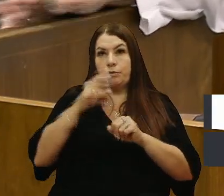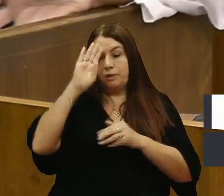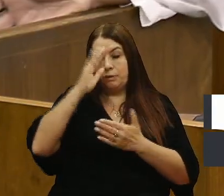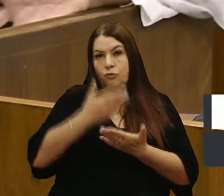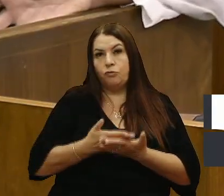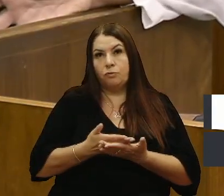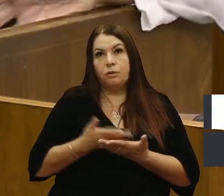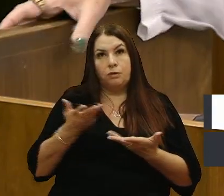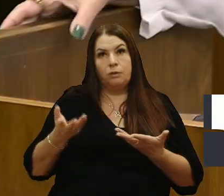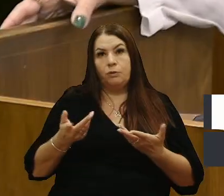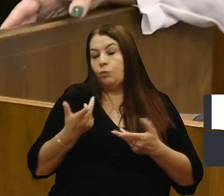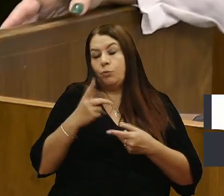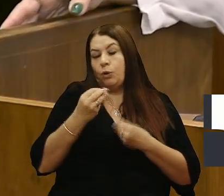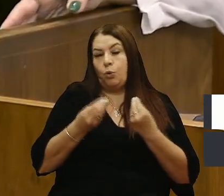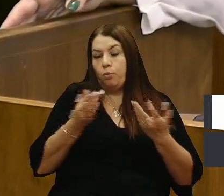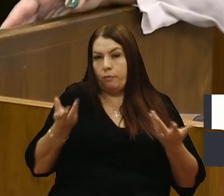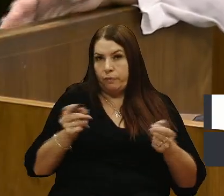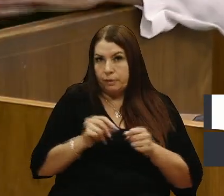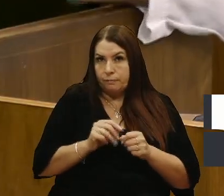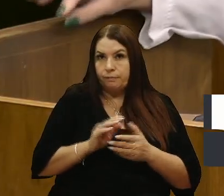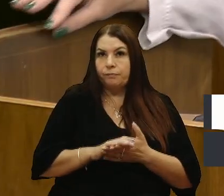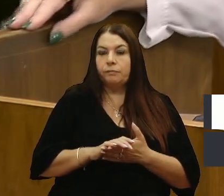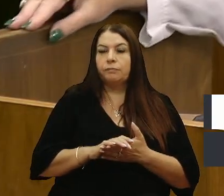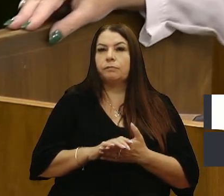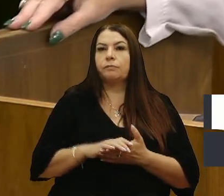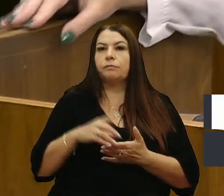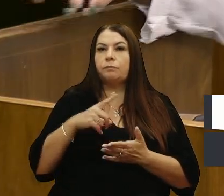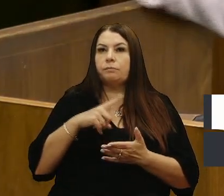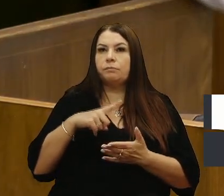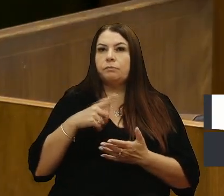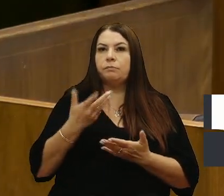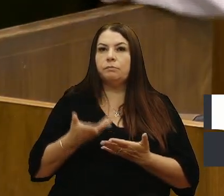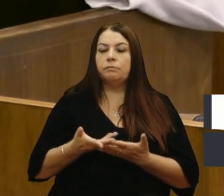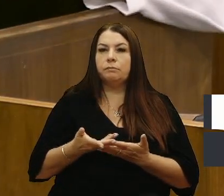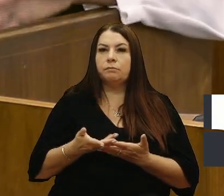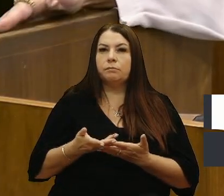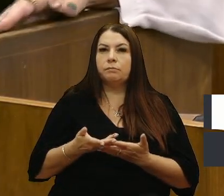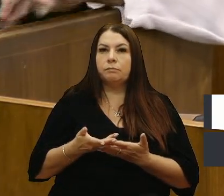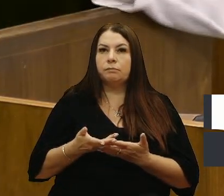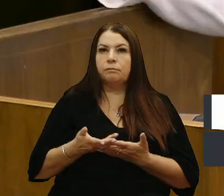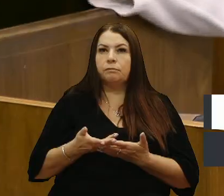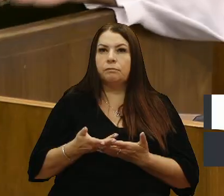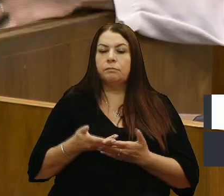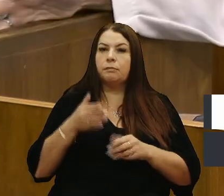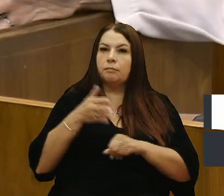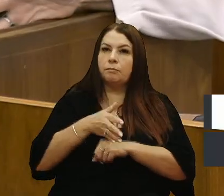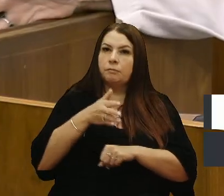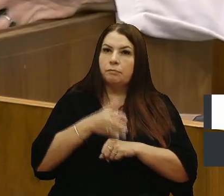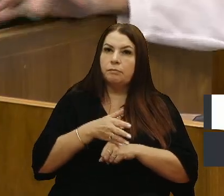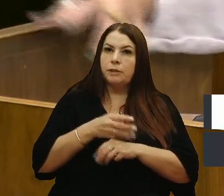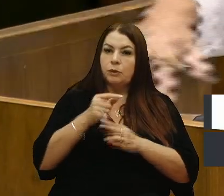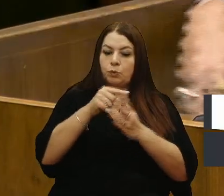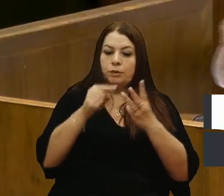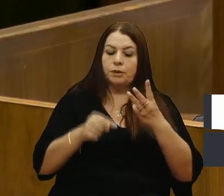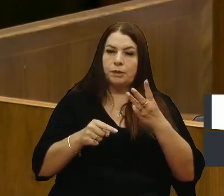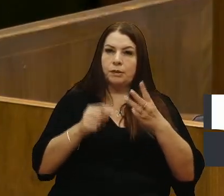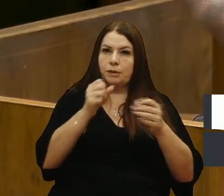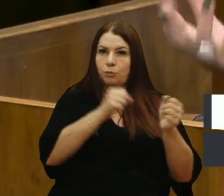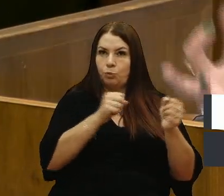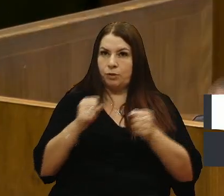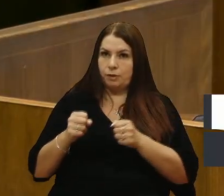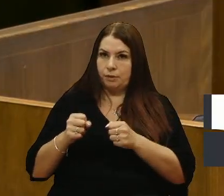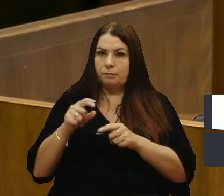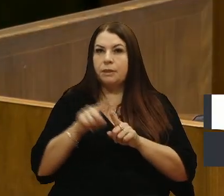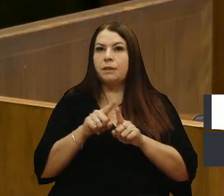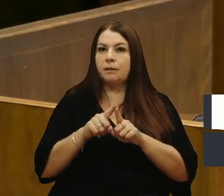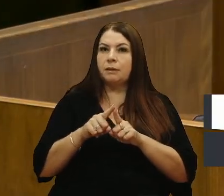acredito, e isso é inviável. Mas ele teria que ter a participação dos 3 poderes, tem que